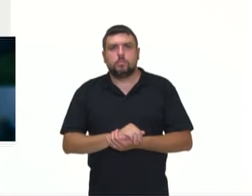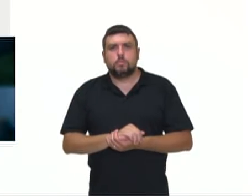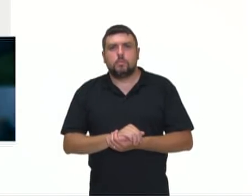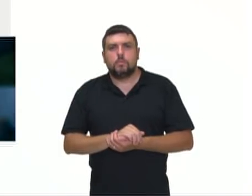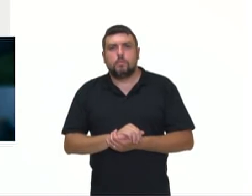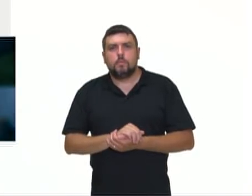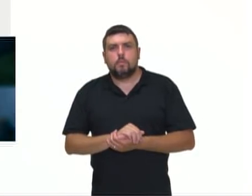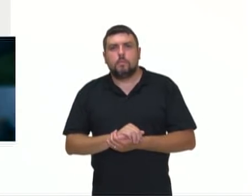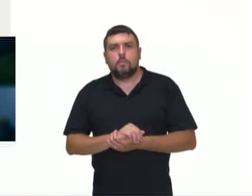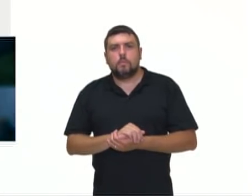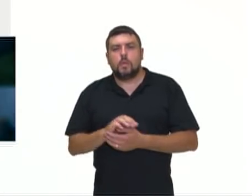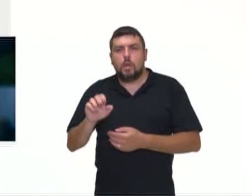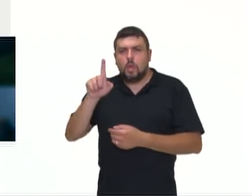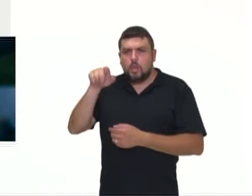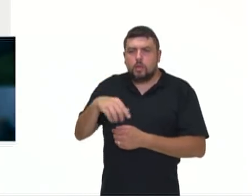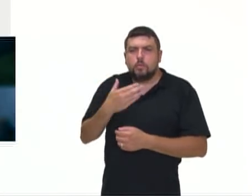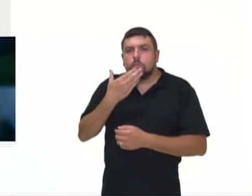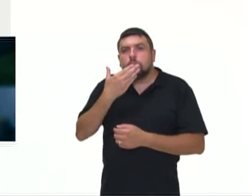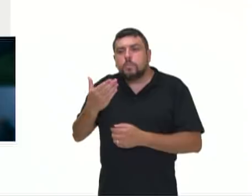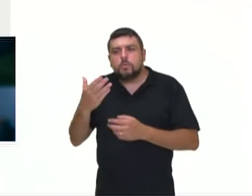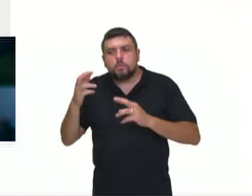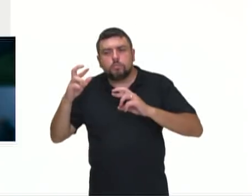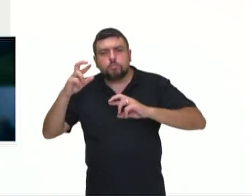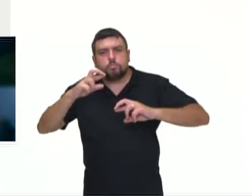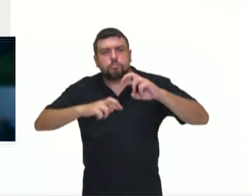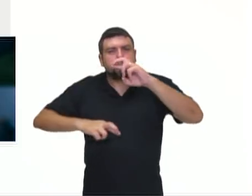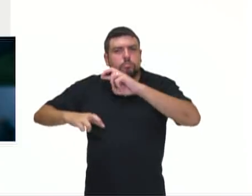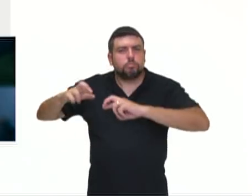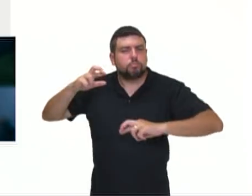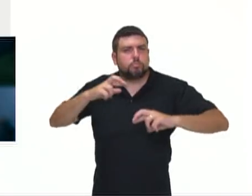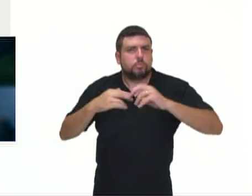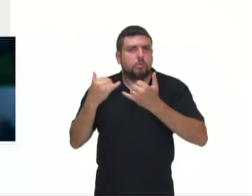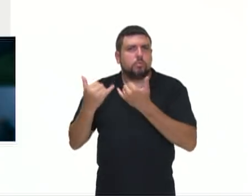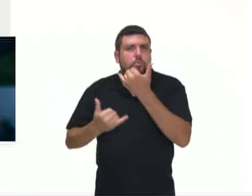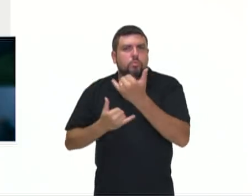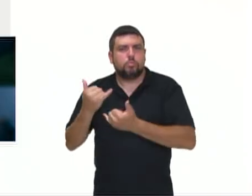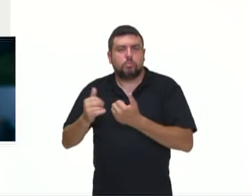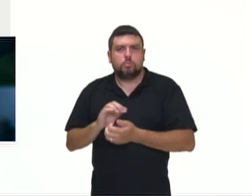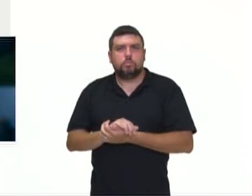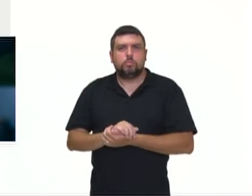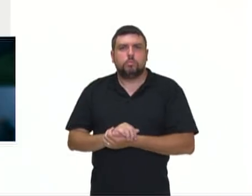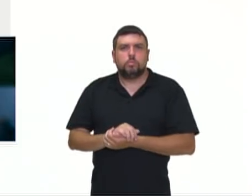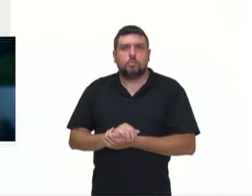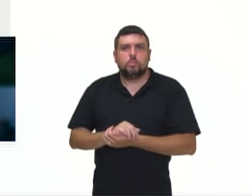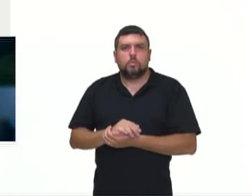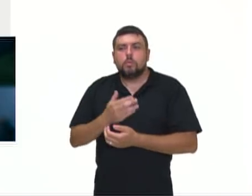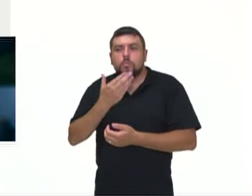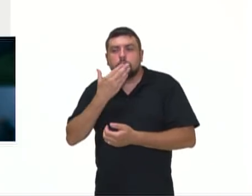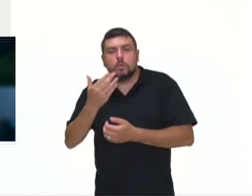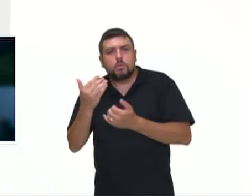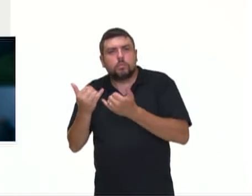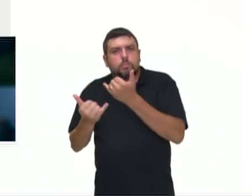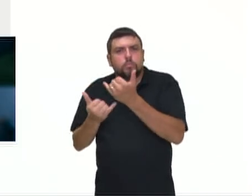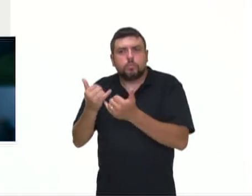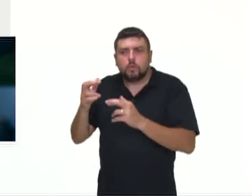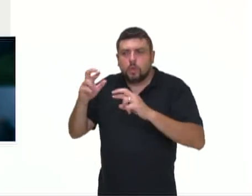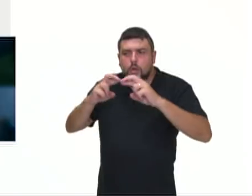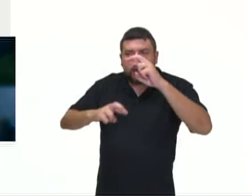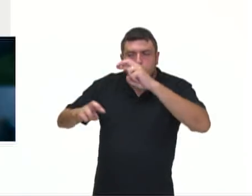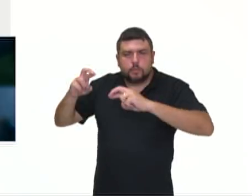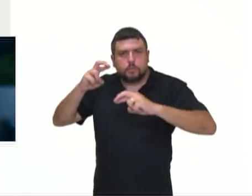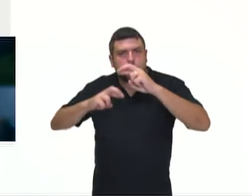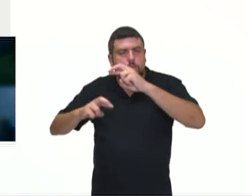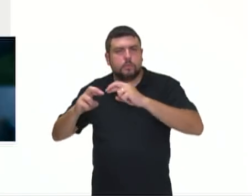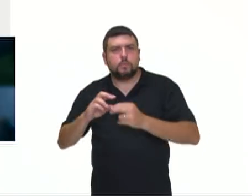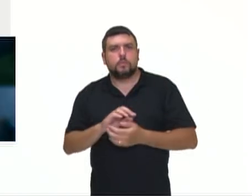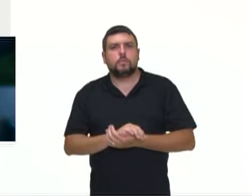lance de jogo. Então, resumindo, né, o desafio é pedir o desafio é pedir uma revisão de um determinado lance dentro